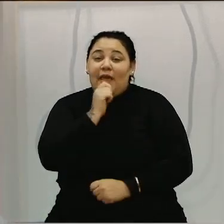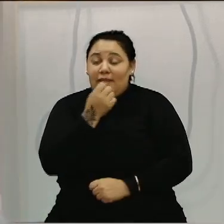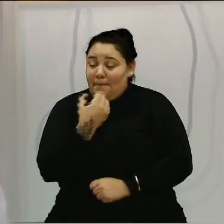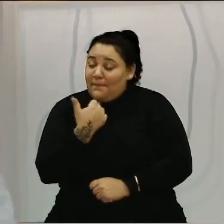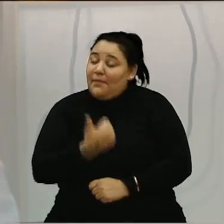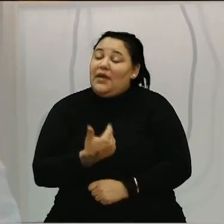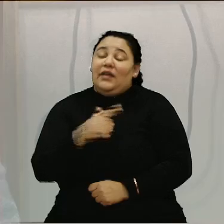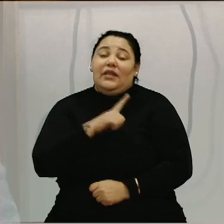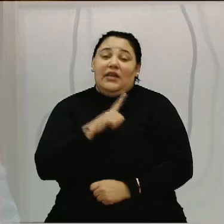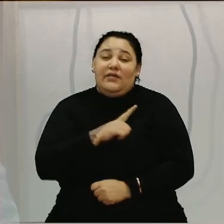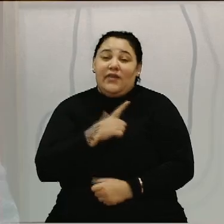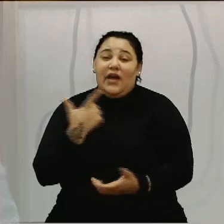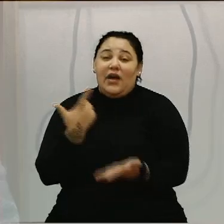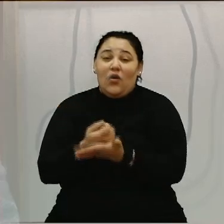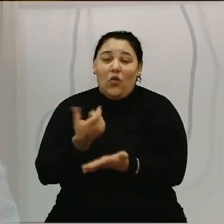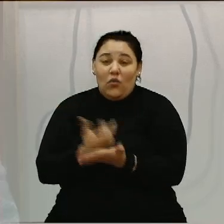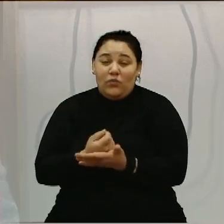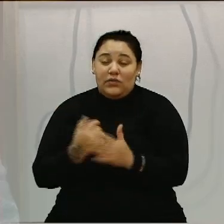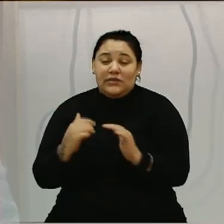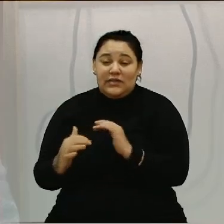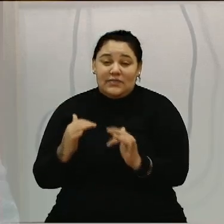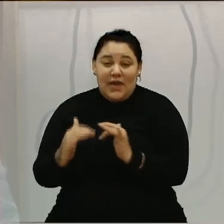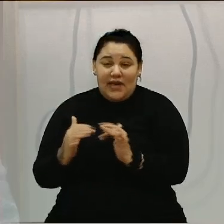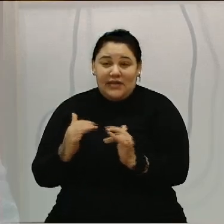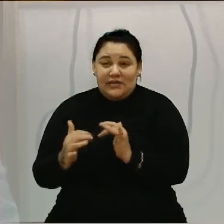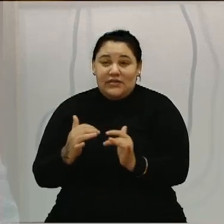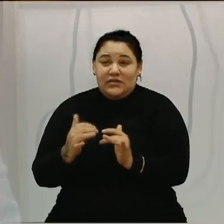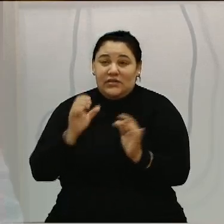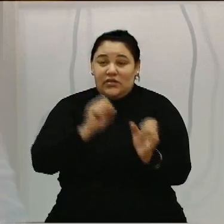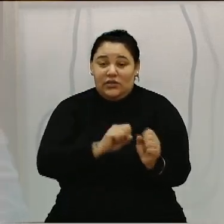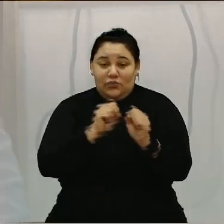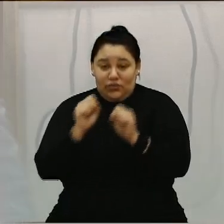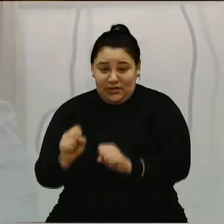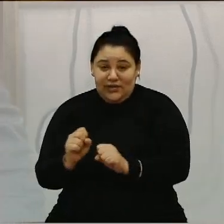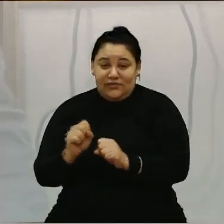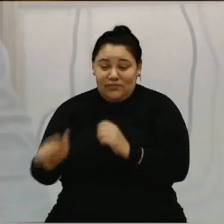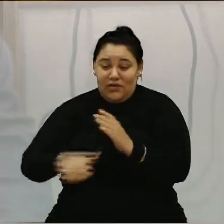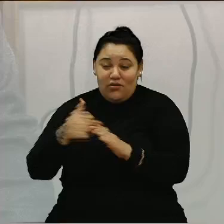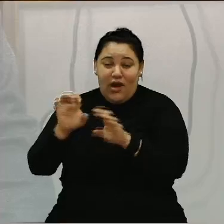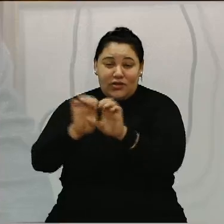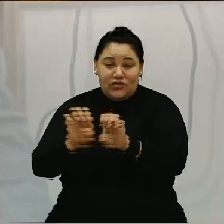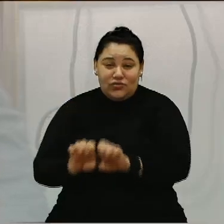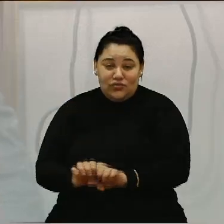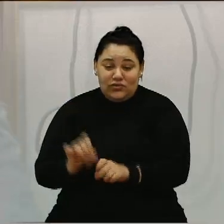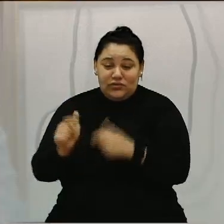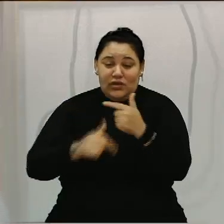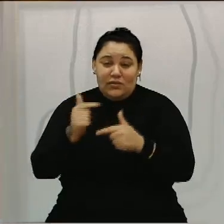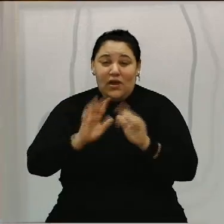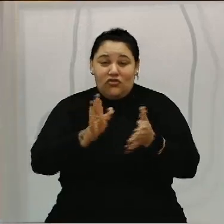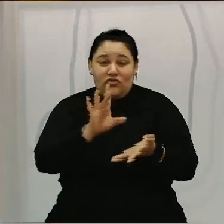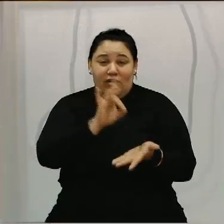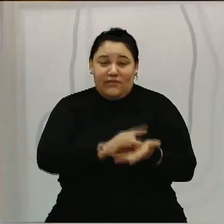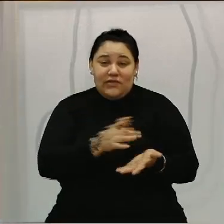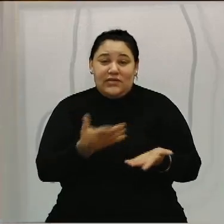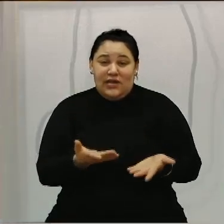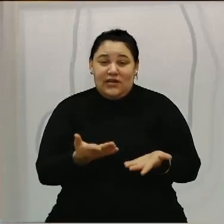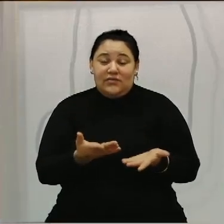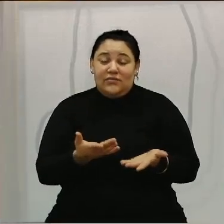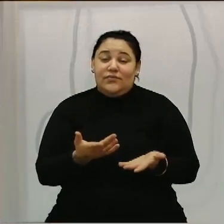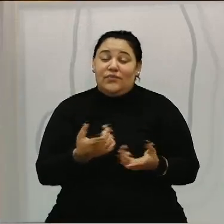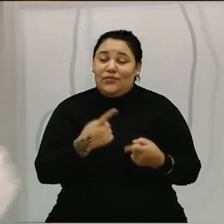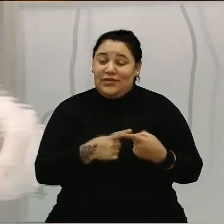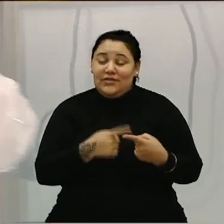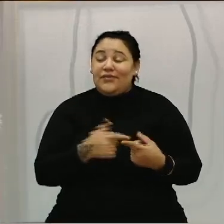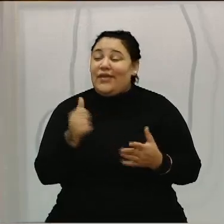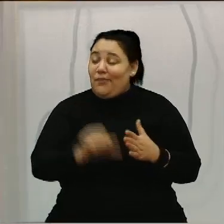teve, né, a compra desses equipamentos, dessas máquinas que puderam estruturar os serviços que foram executados. Do contrário, estaríamos em uma situação